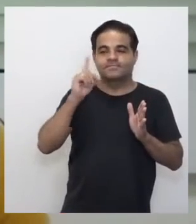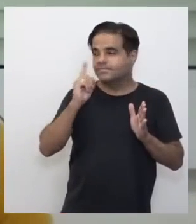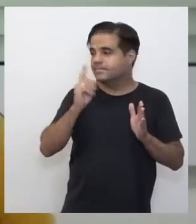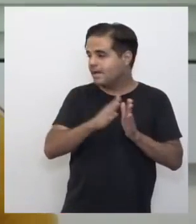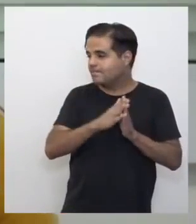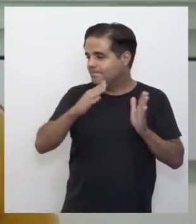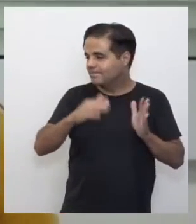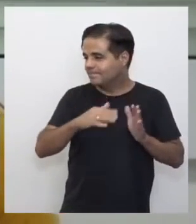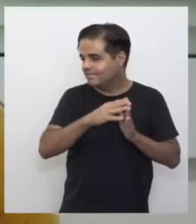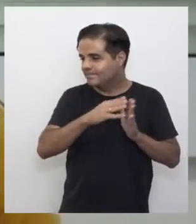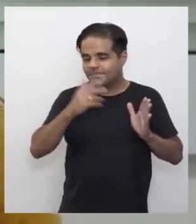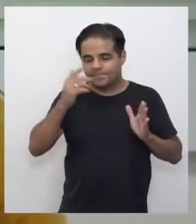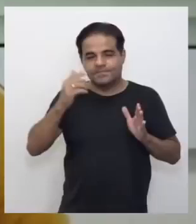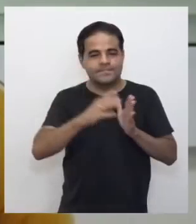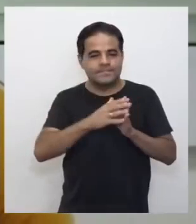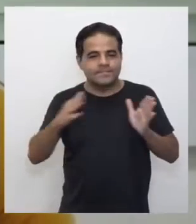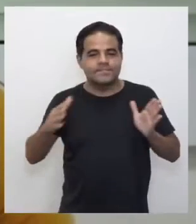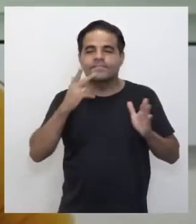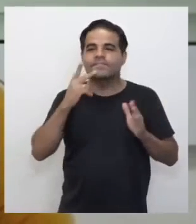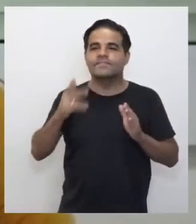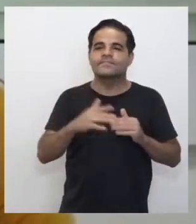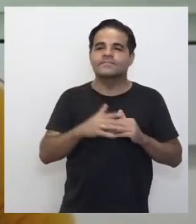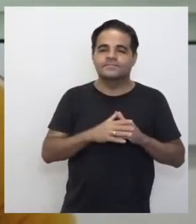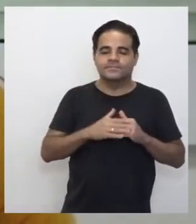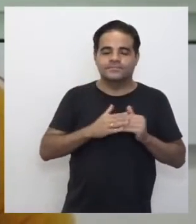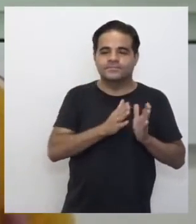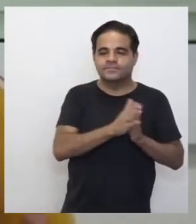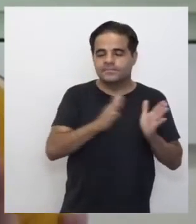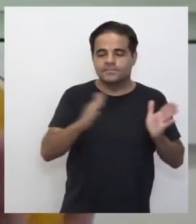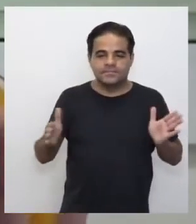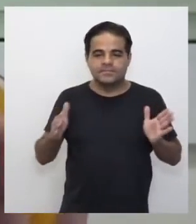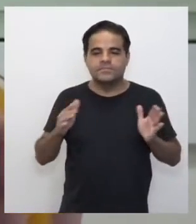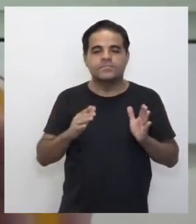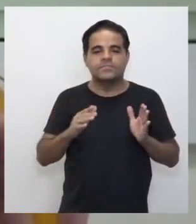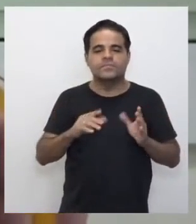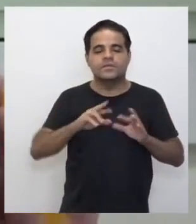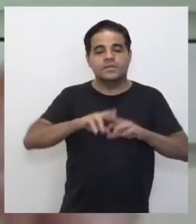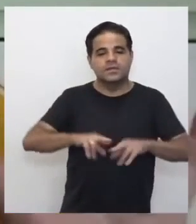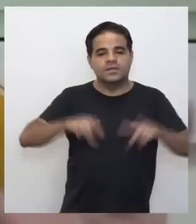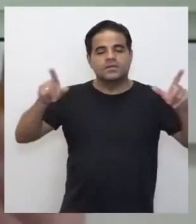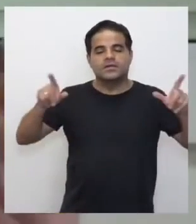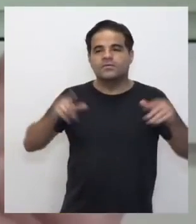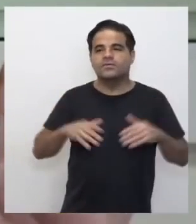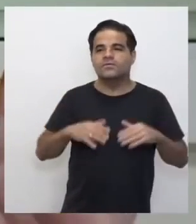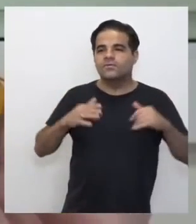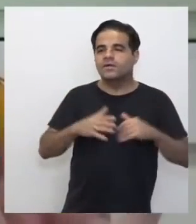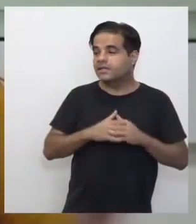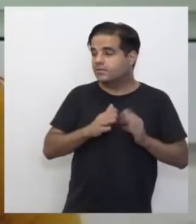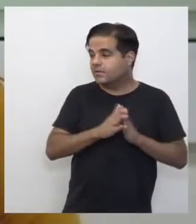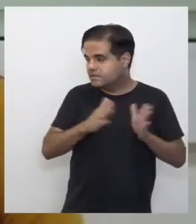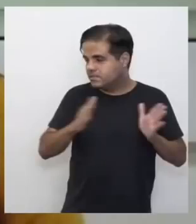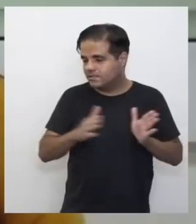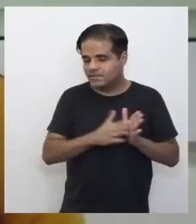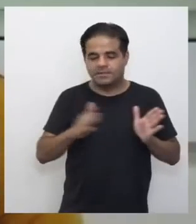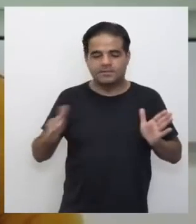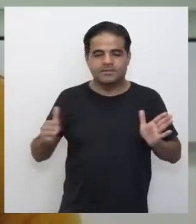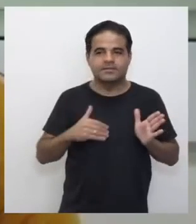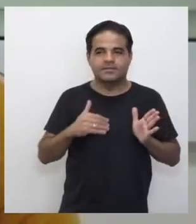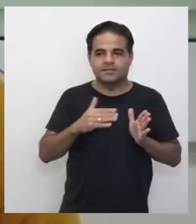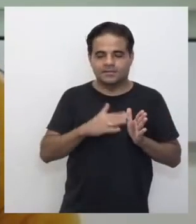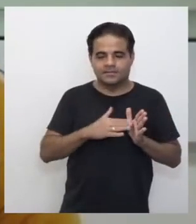não cotidiano, né? Então, se a gente pegar lá a distinção da Heller entre atividades cotidianas e